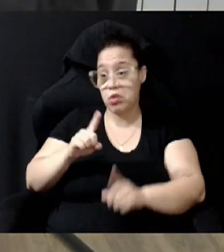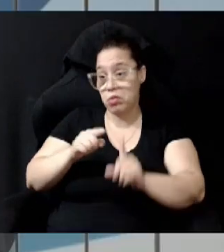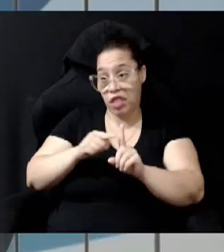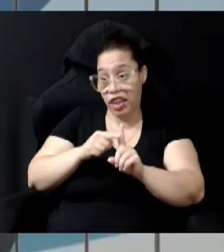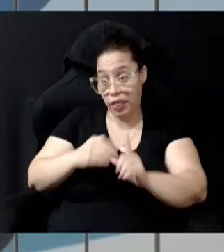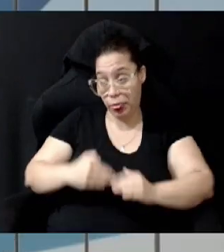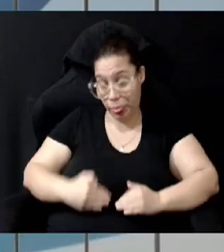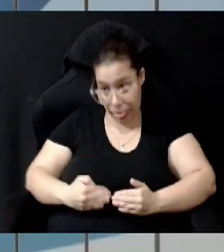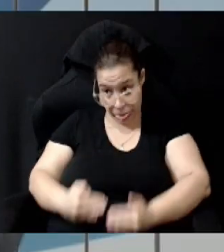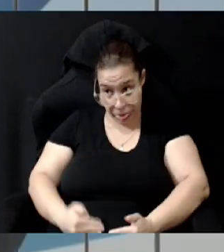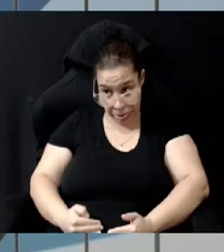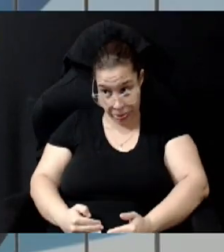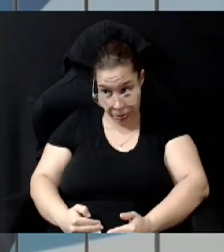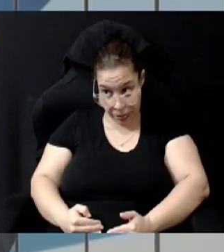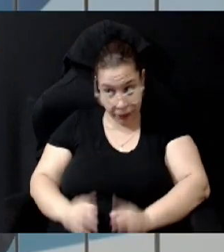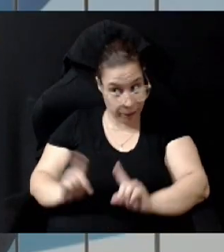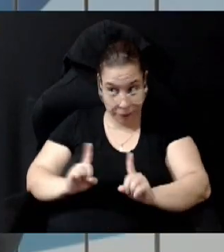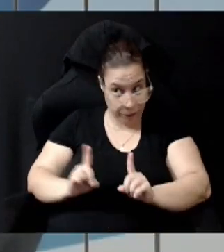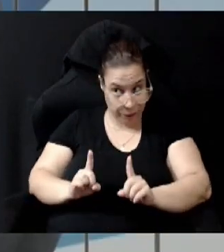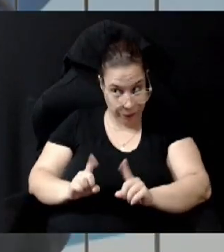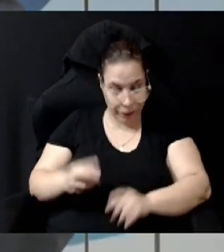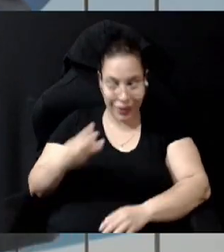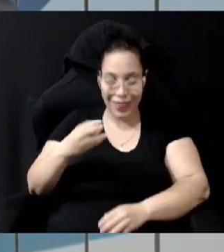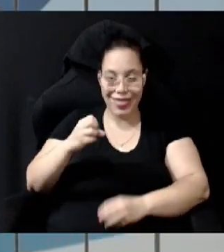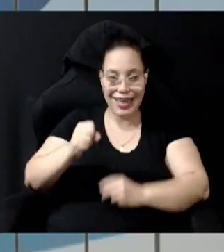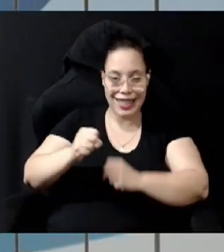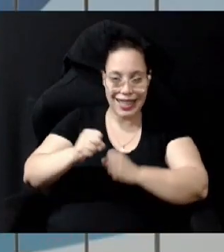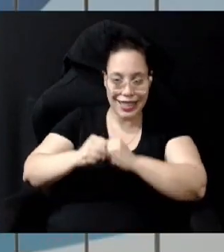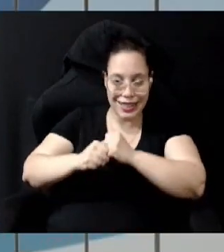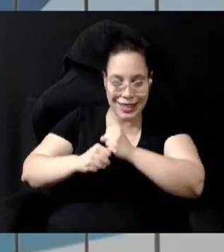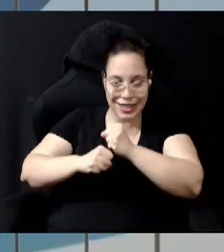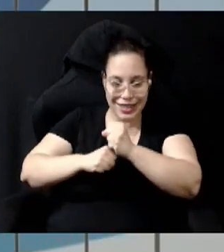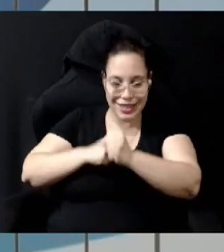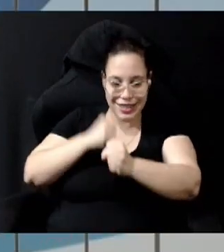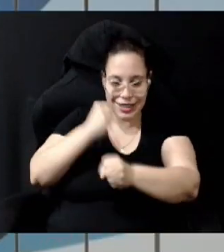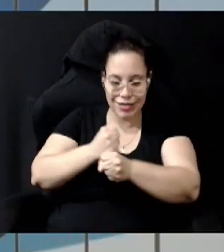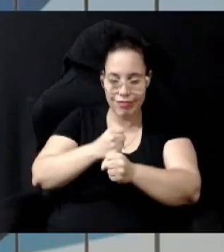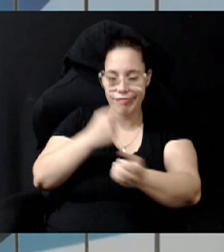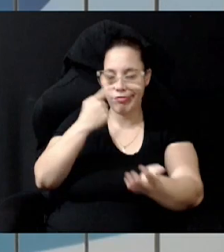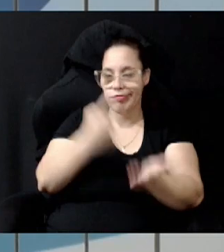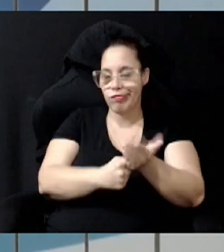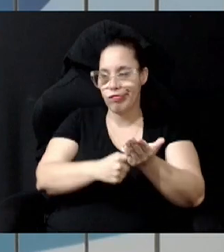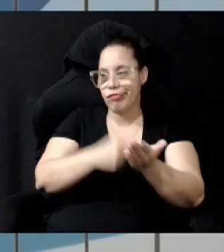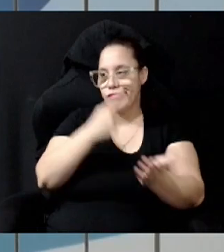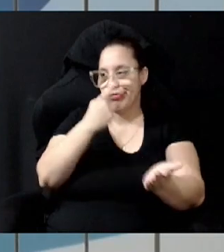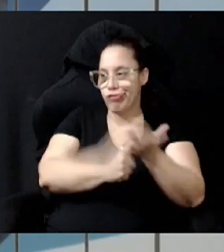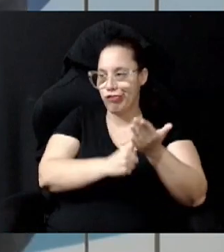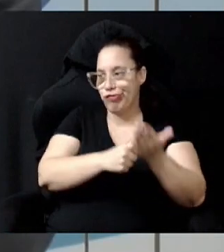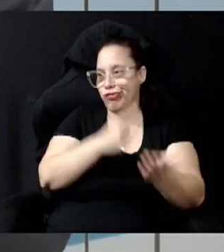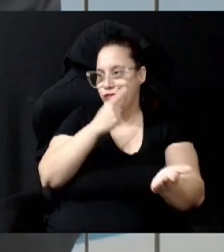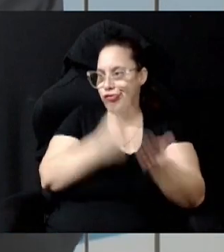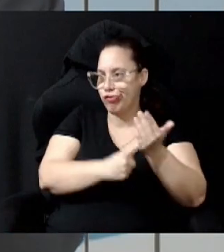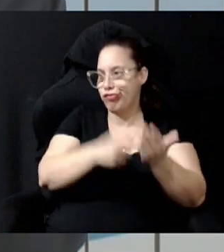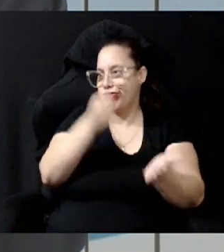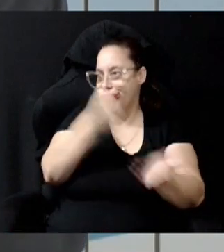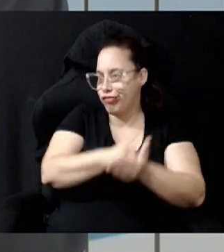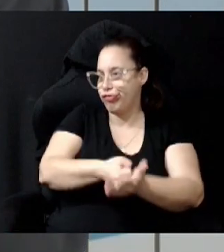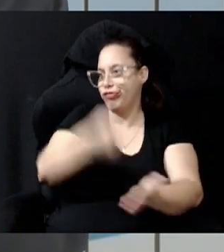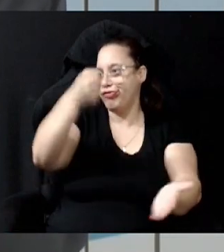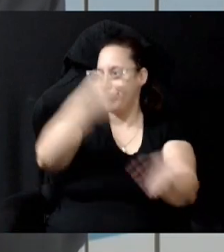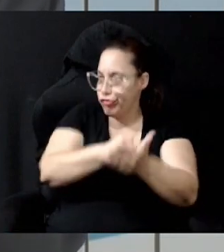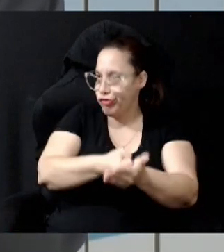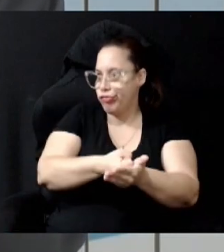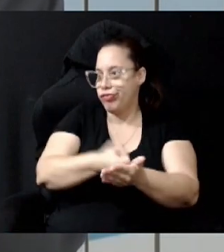abdominal, porque ela está há 30 anos sendo obrigada a analisar questões que a priori não